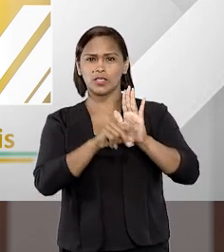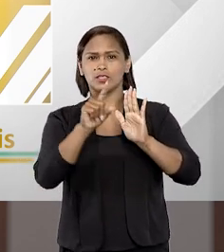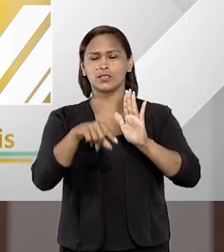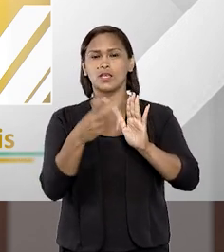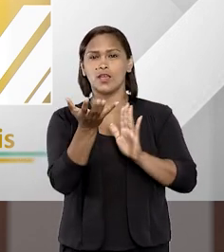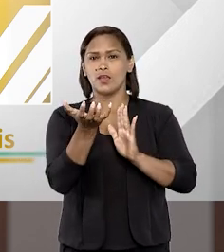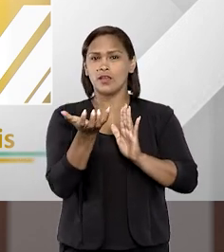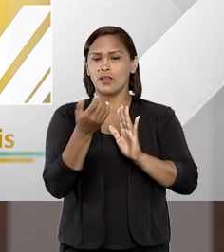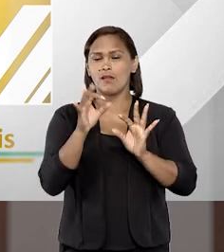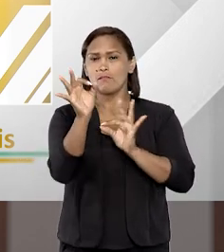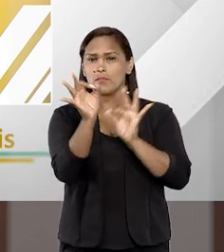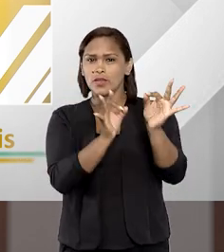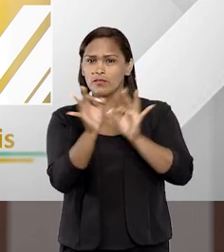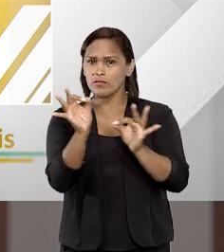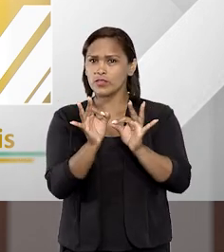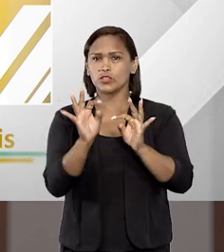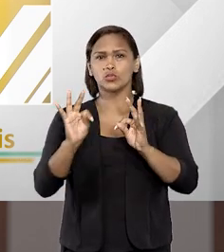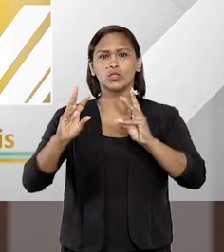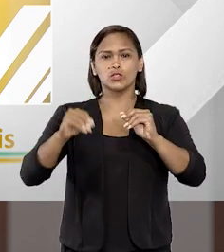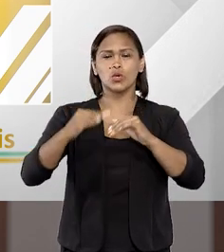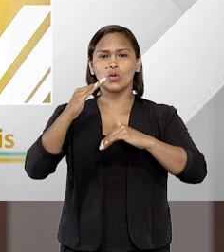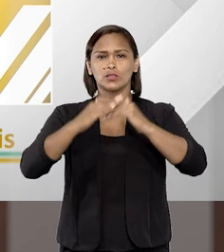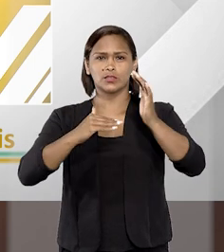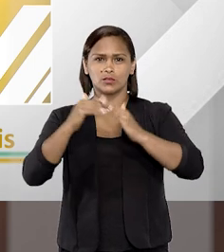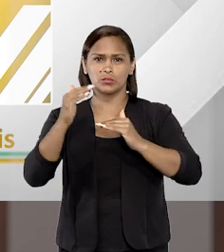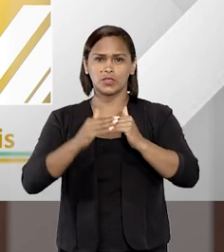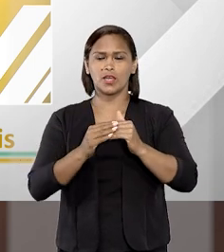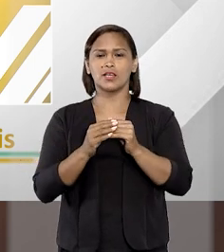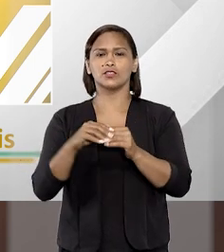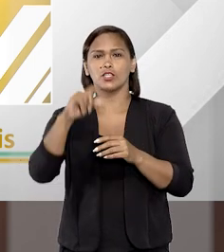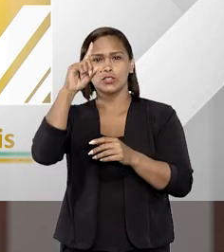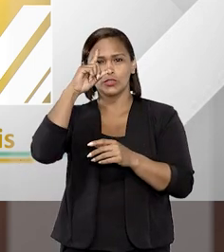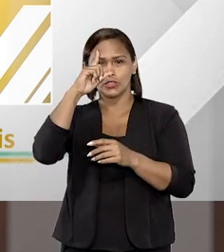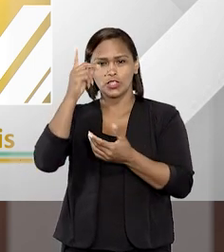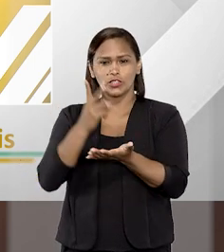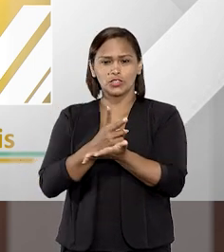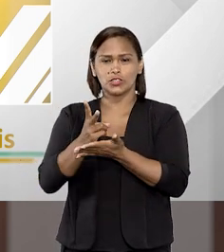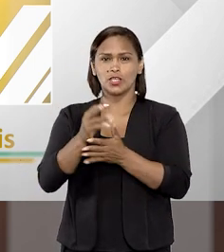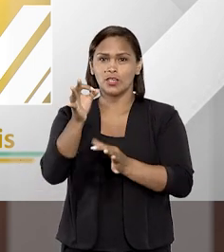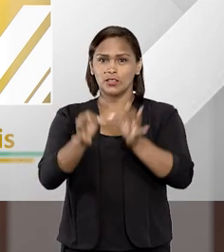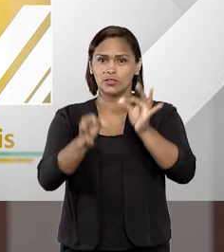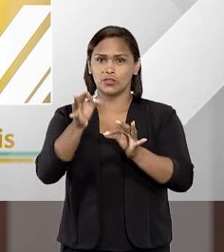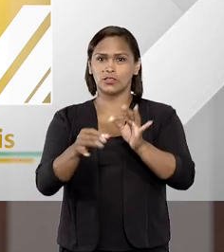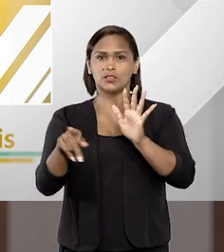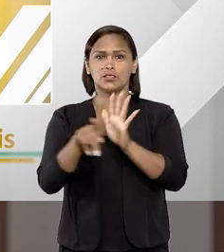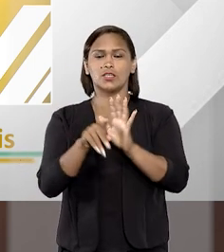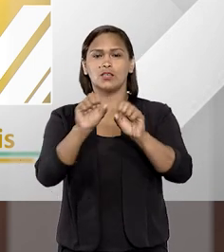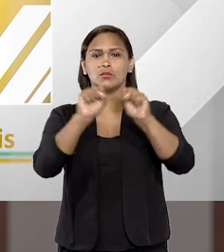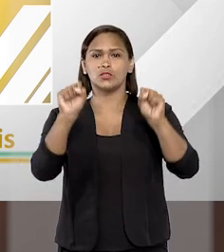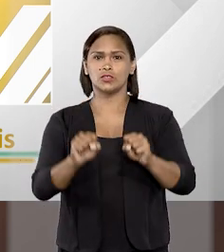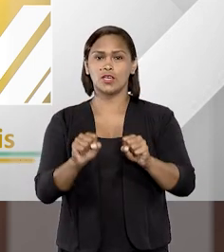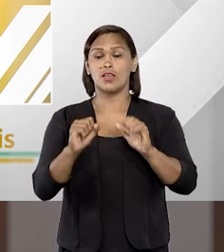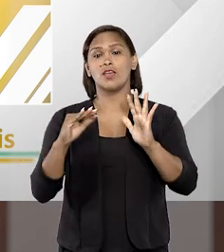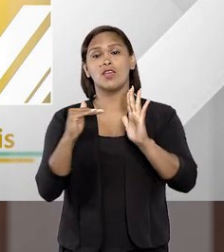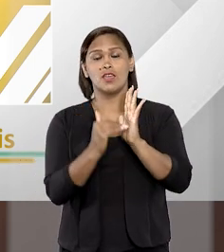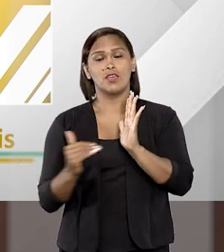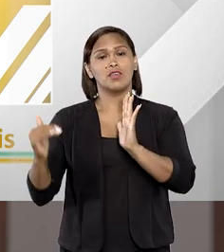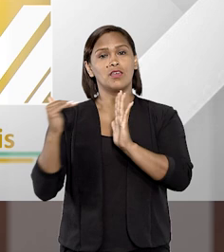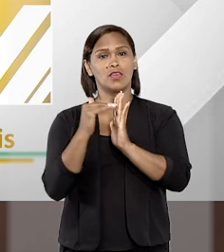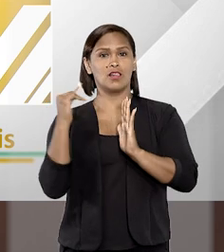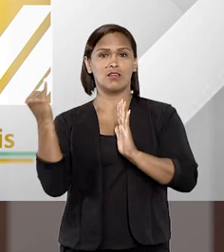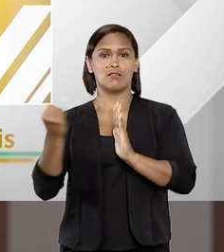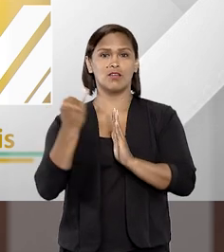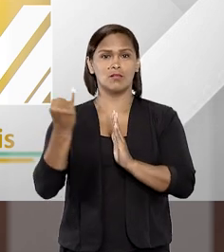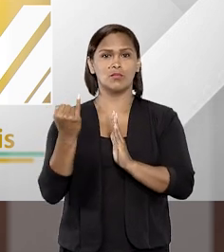pretensão de aperfeiçoar é as práticas das rotinas e levar e elevar